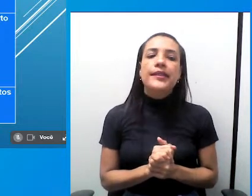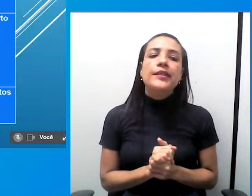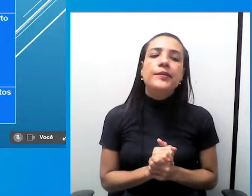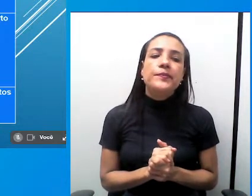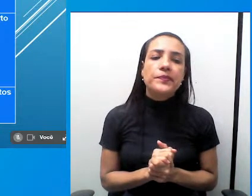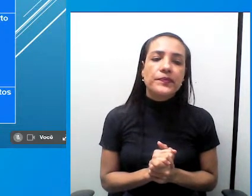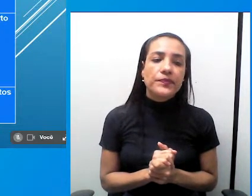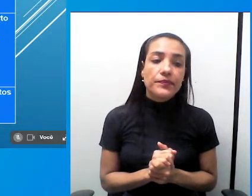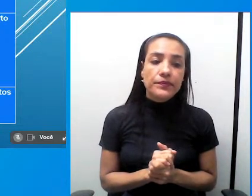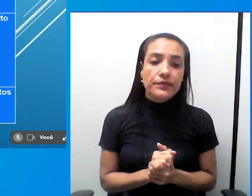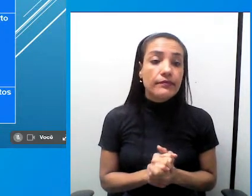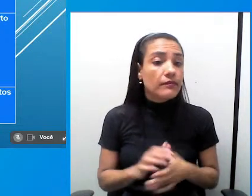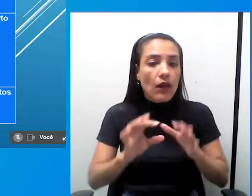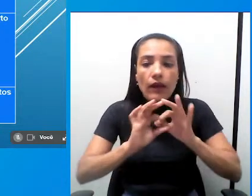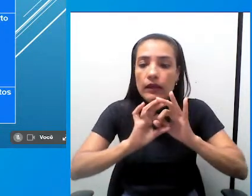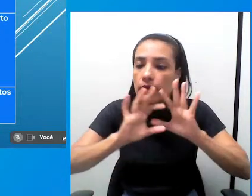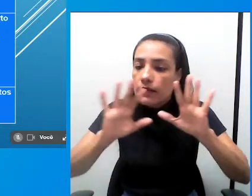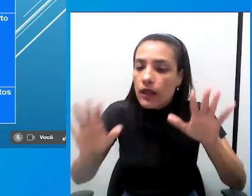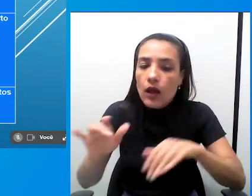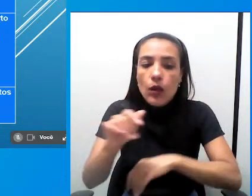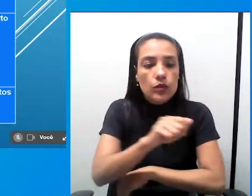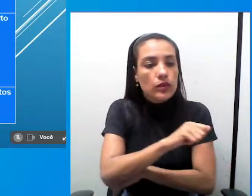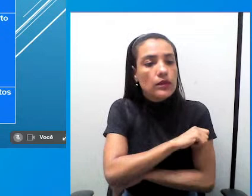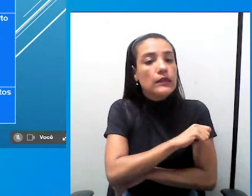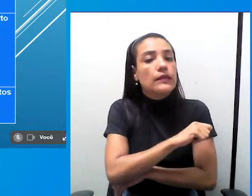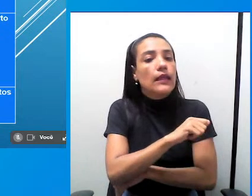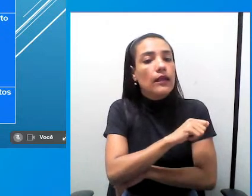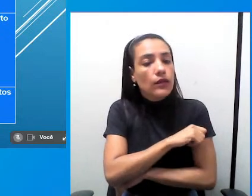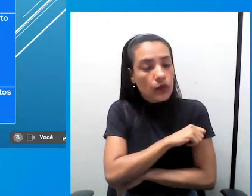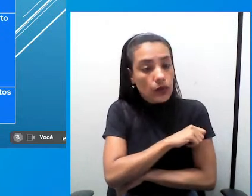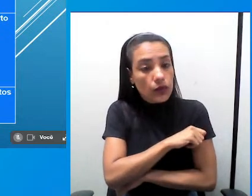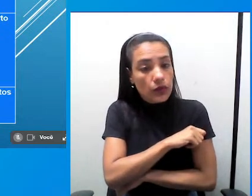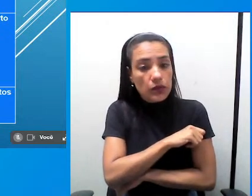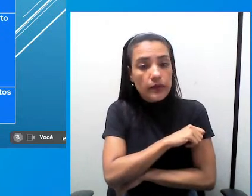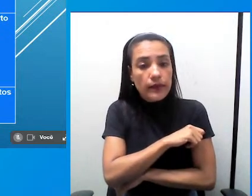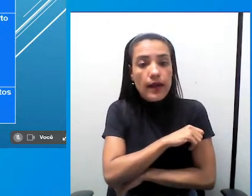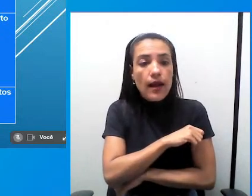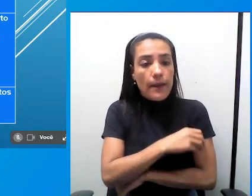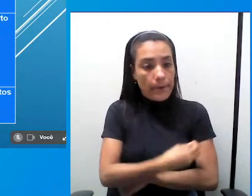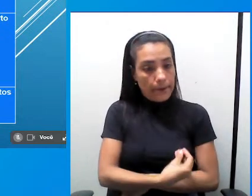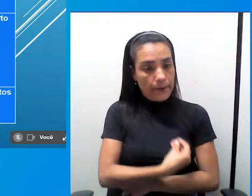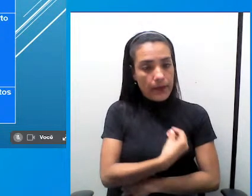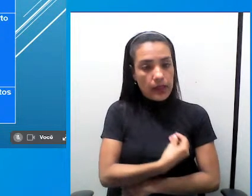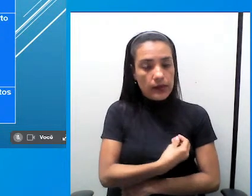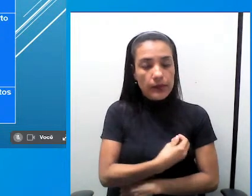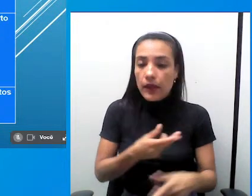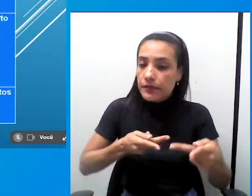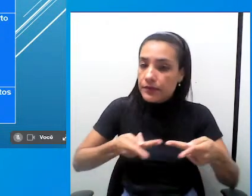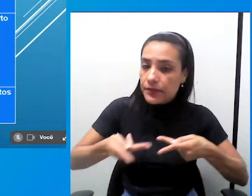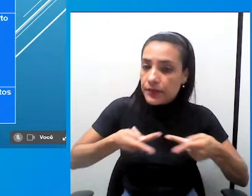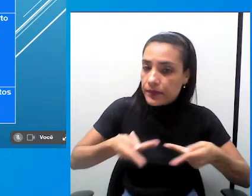Enfatizo isso, a gente daria liberdade para os alunos para se vincular a esses projetos. Todos esses projetos seriam